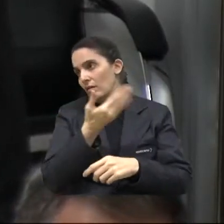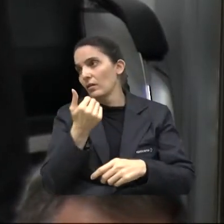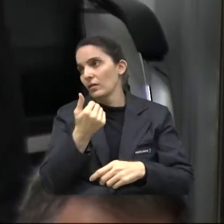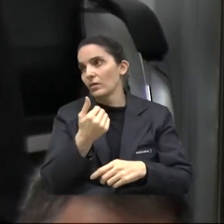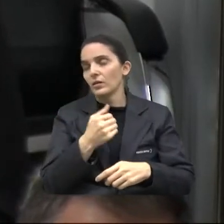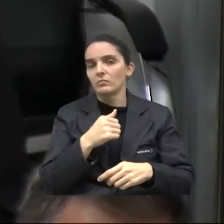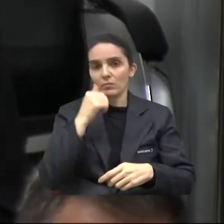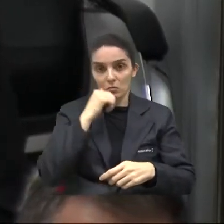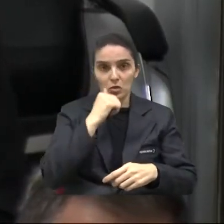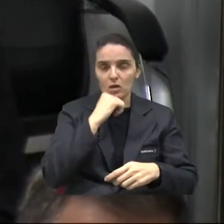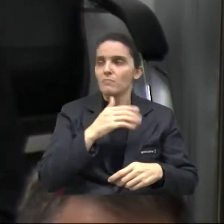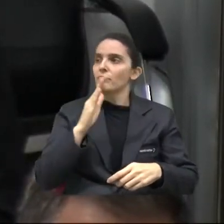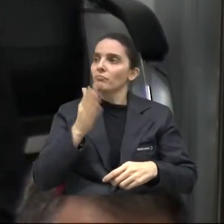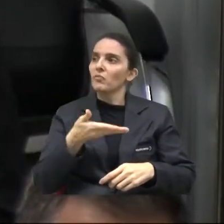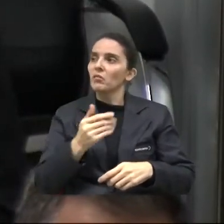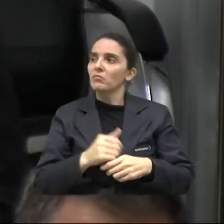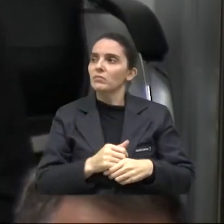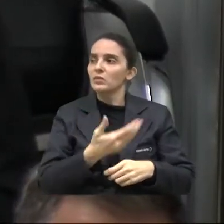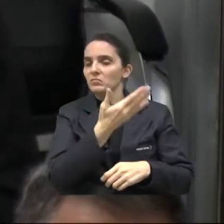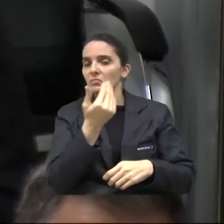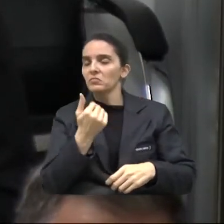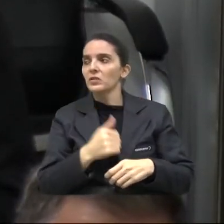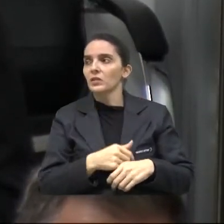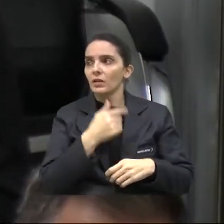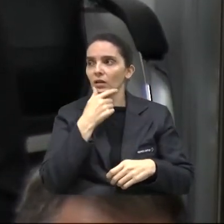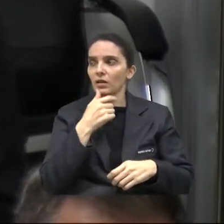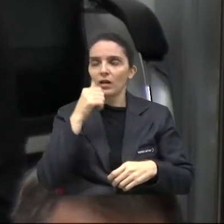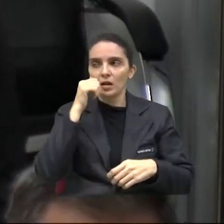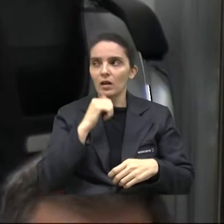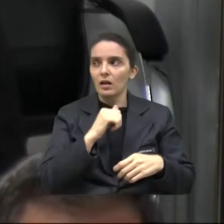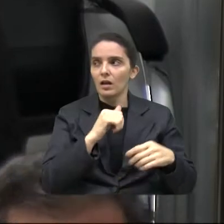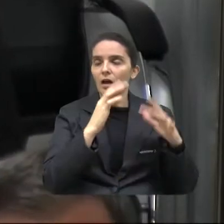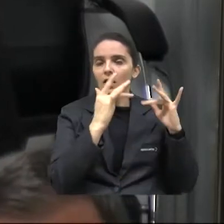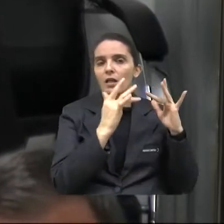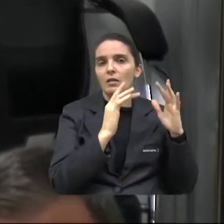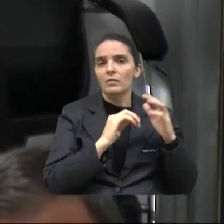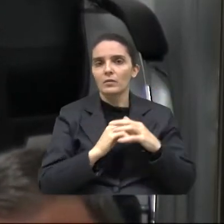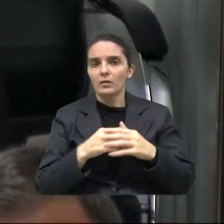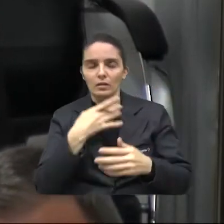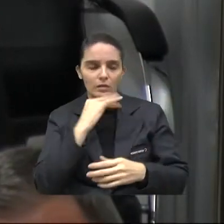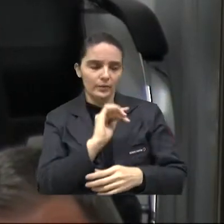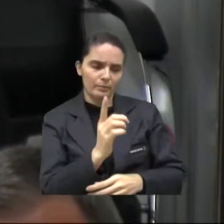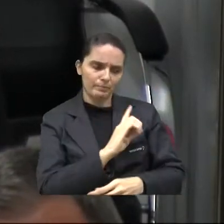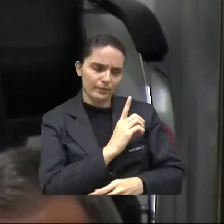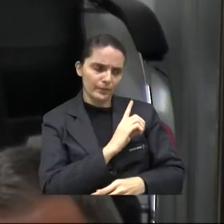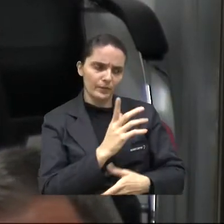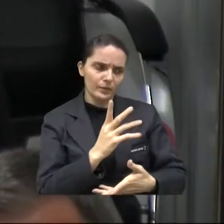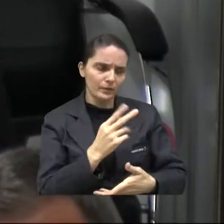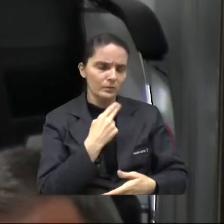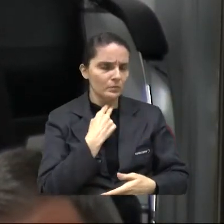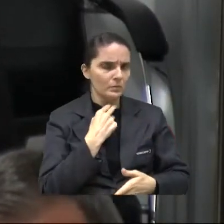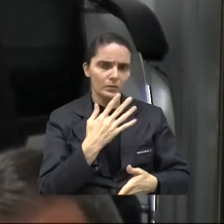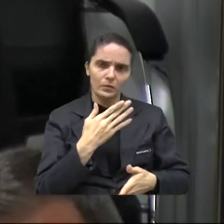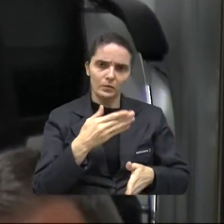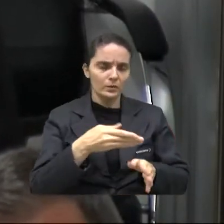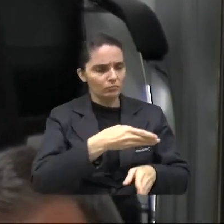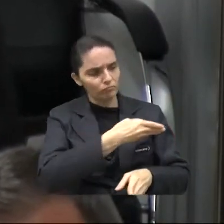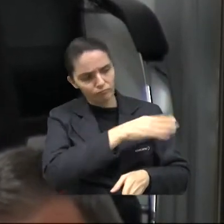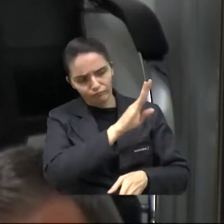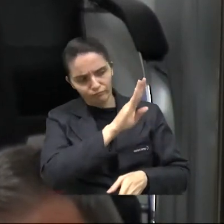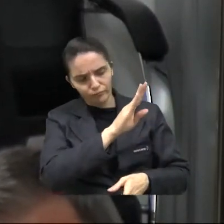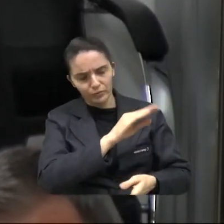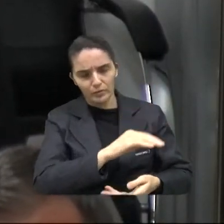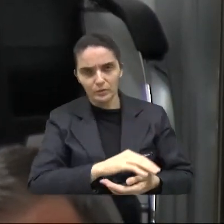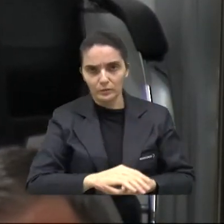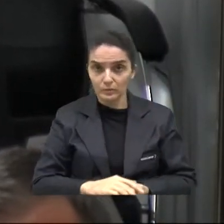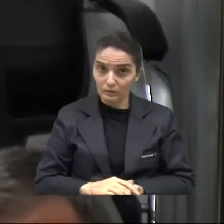aqui em casa. 35 anos estou falando, hein? E se ele falar, meu filho, infelizmente não aceito isso, porta da rua, serventia da